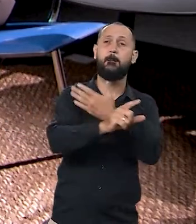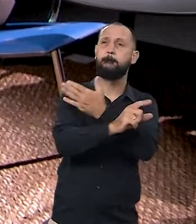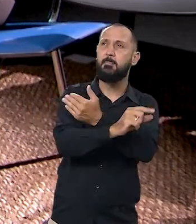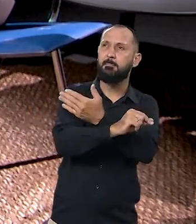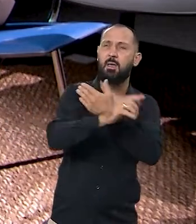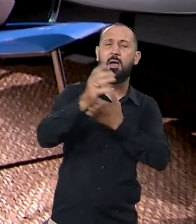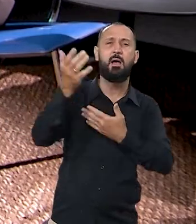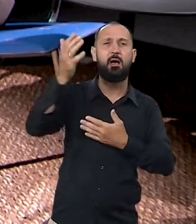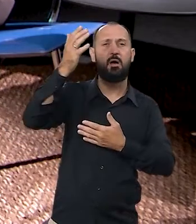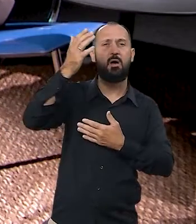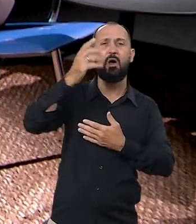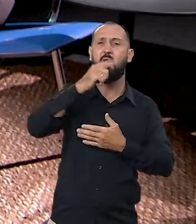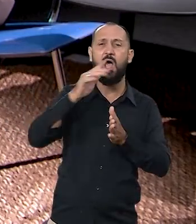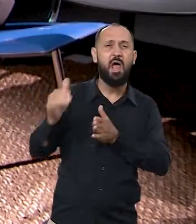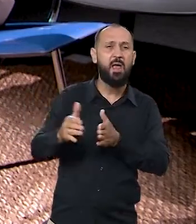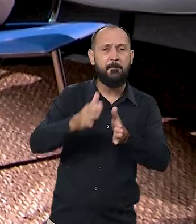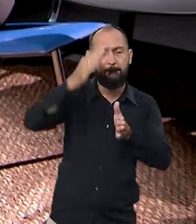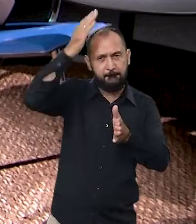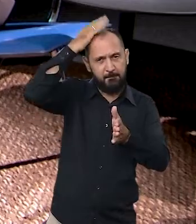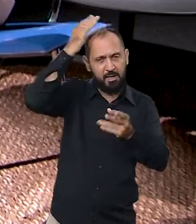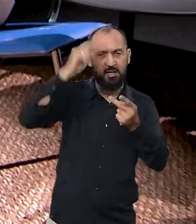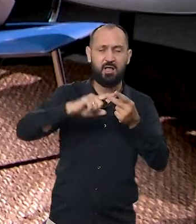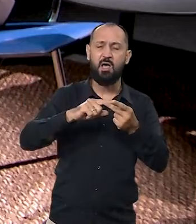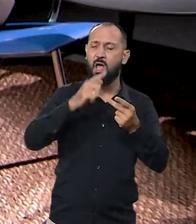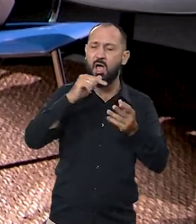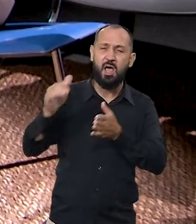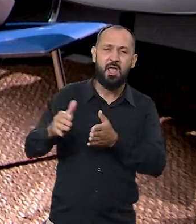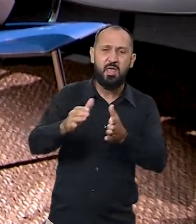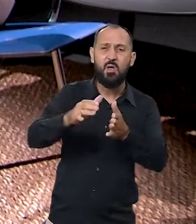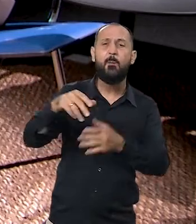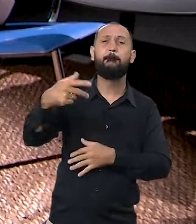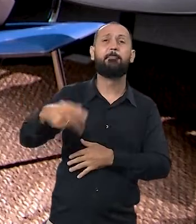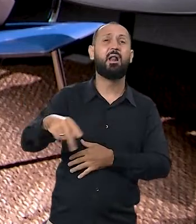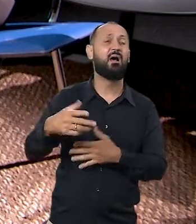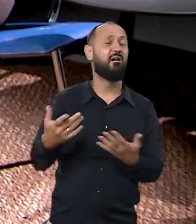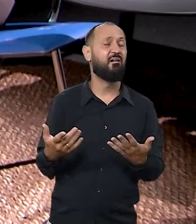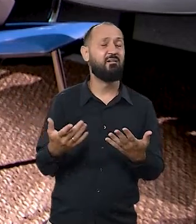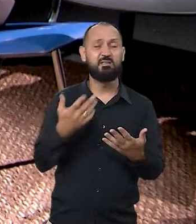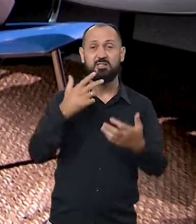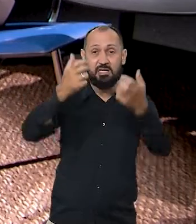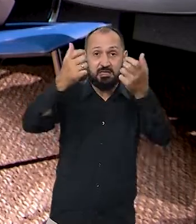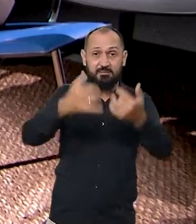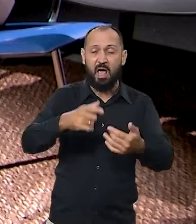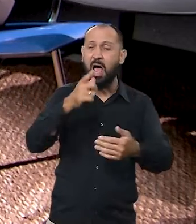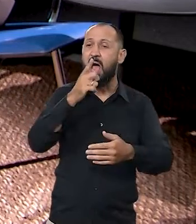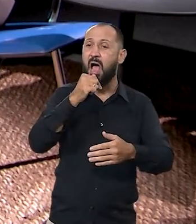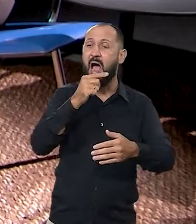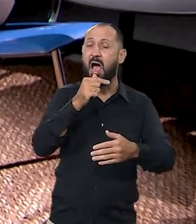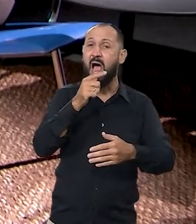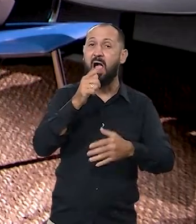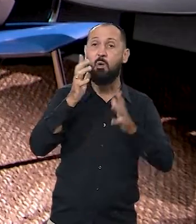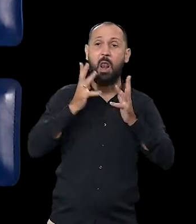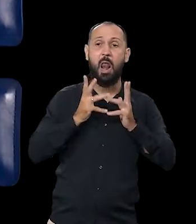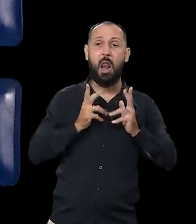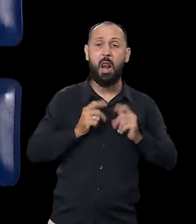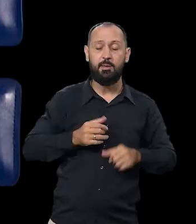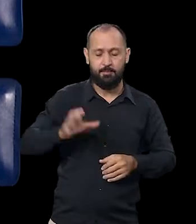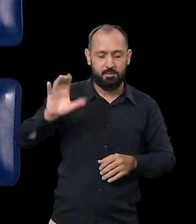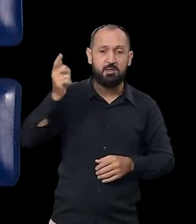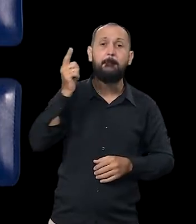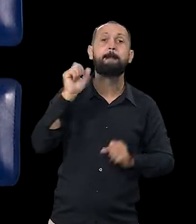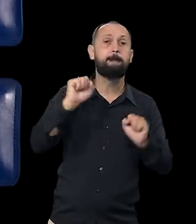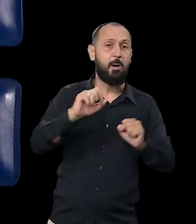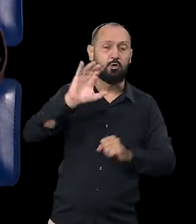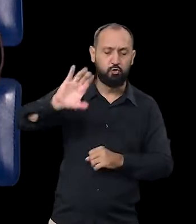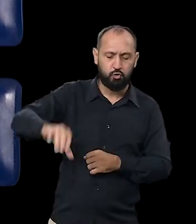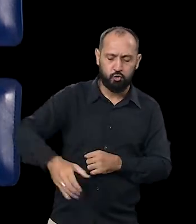Pantanal, Rio Paraná, 2 bacias extremamente importantes, Rio Paraguai, né? E quando você fala em levar água potável com